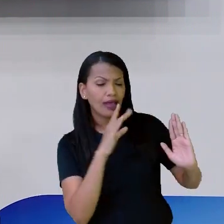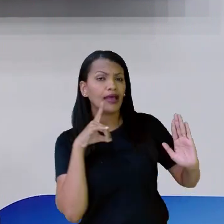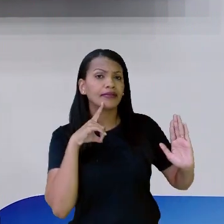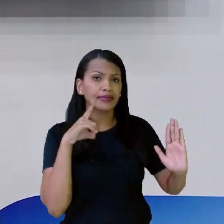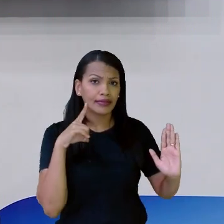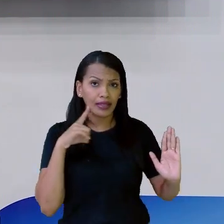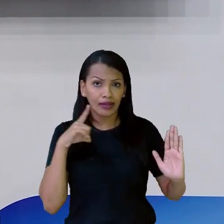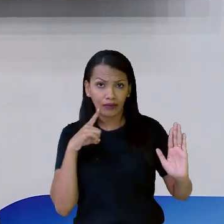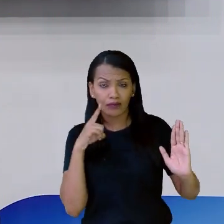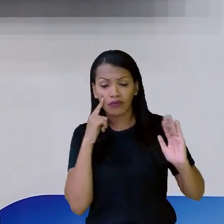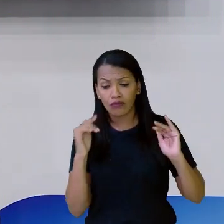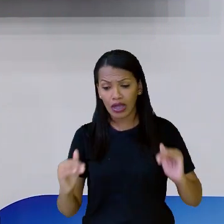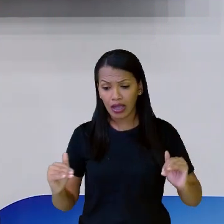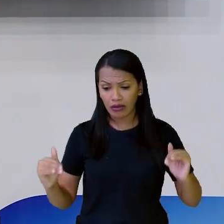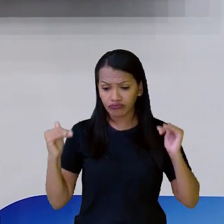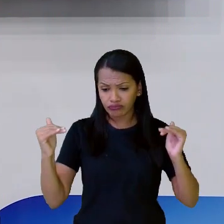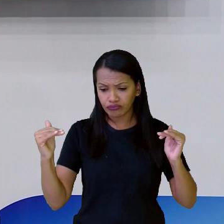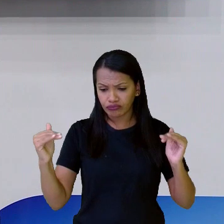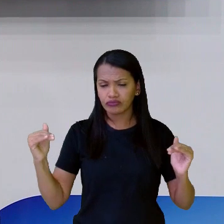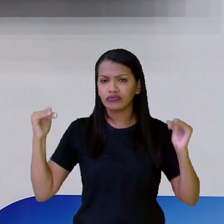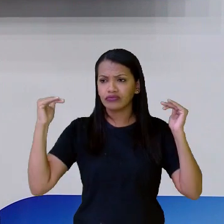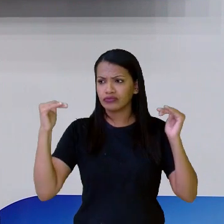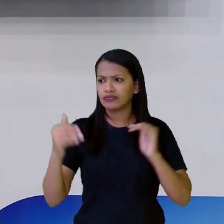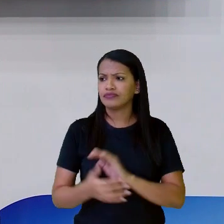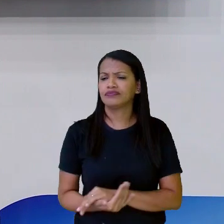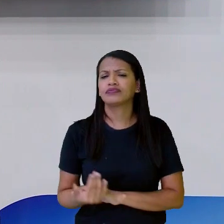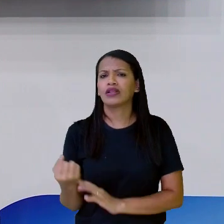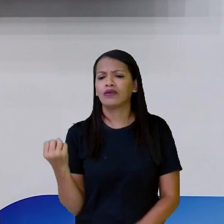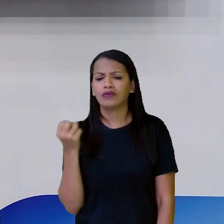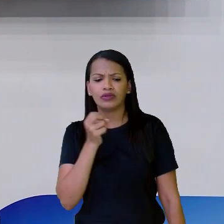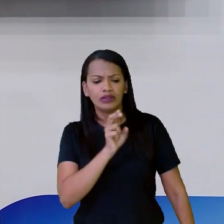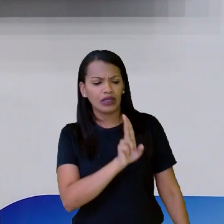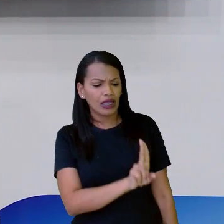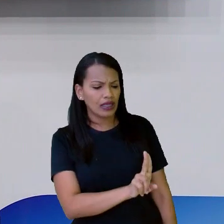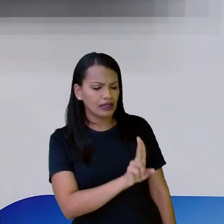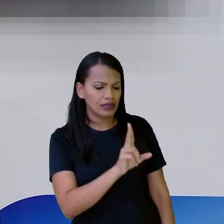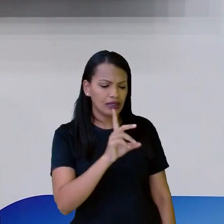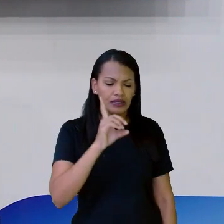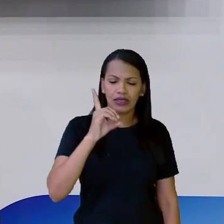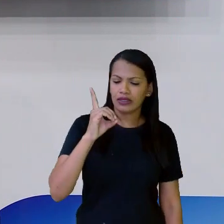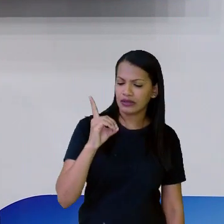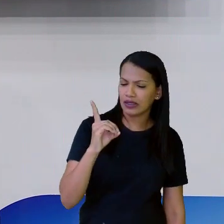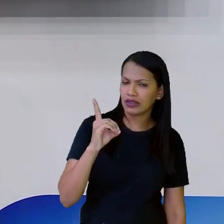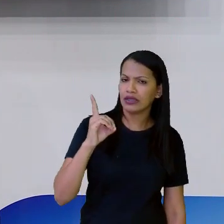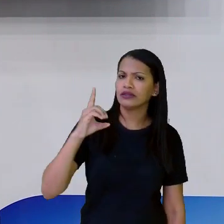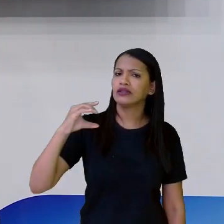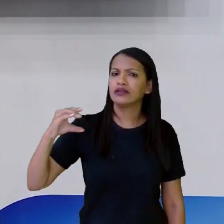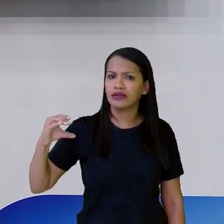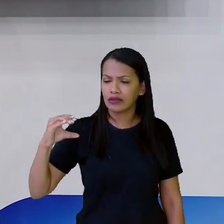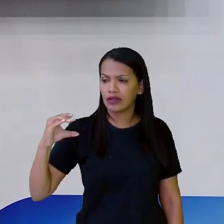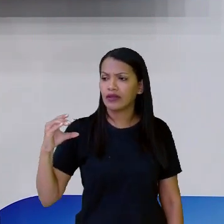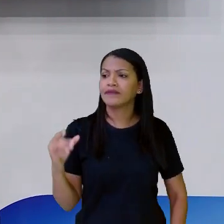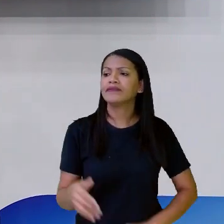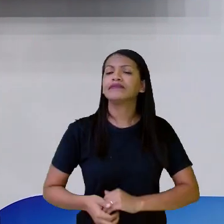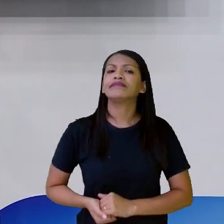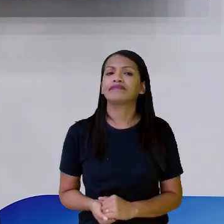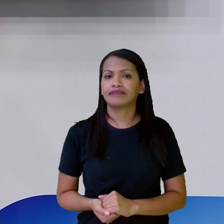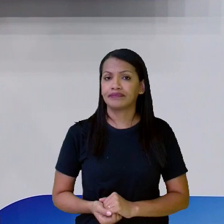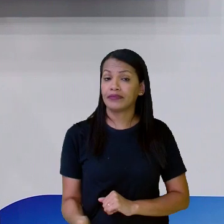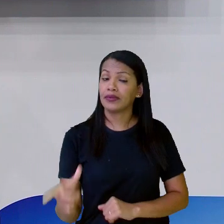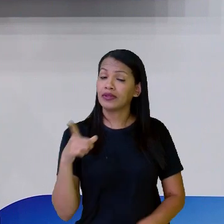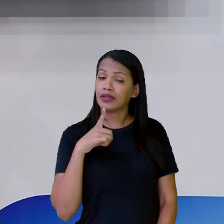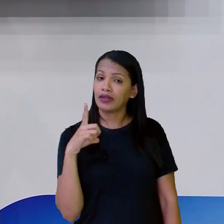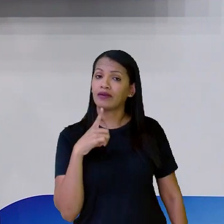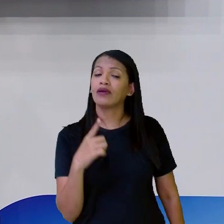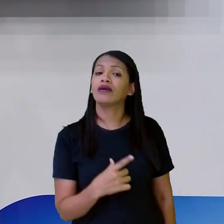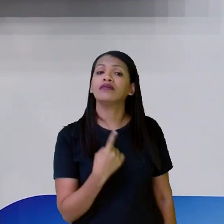uma classe, ó. Classe das unidades, das dezenas, das centenas. Aqui eu tenho a primeira